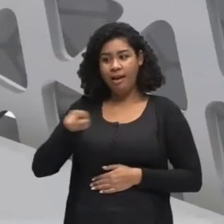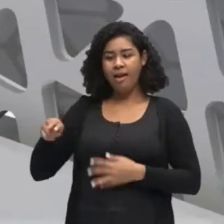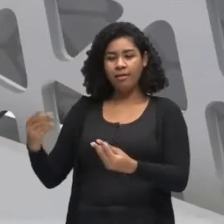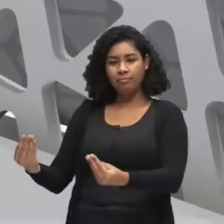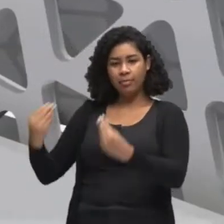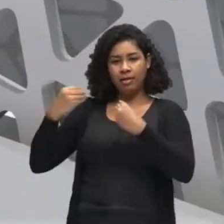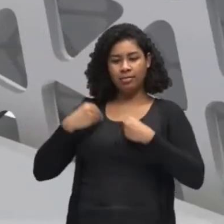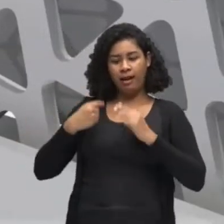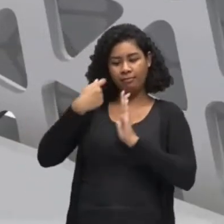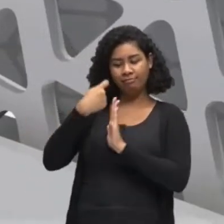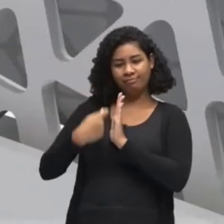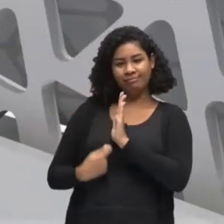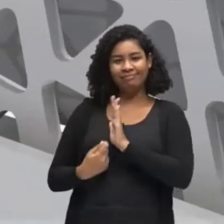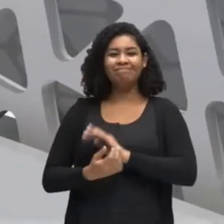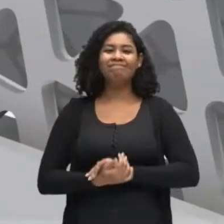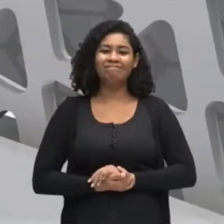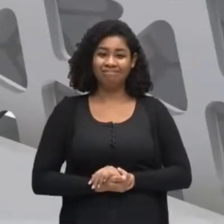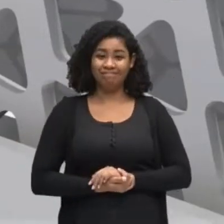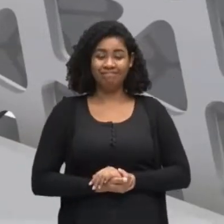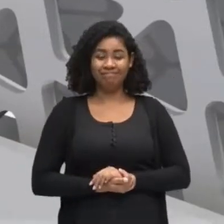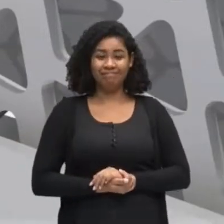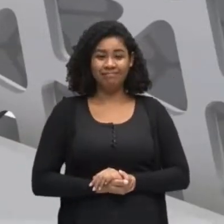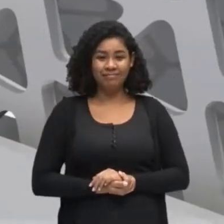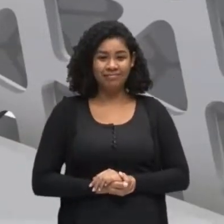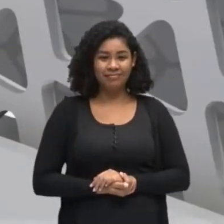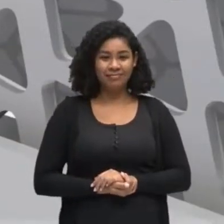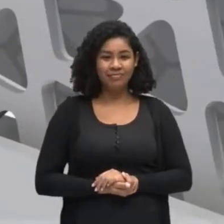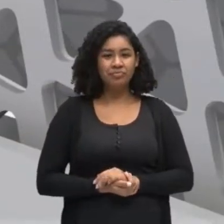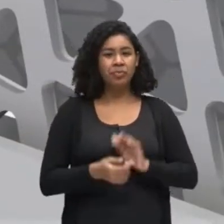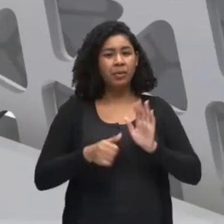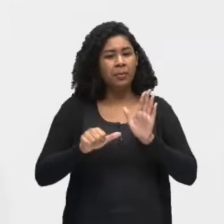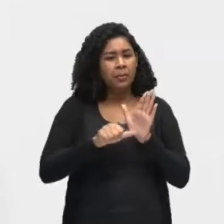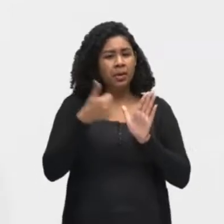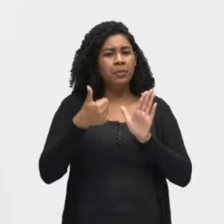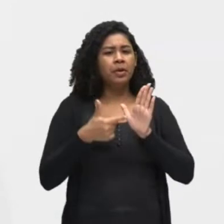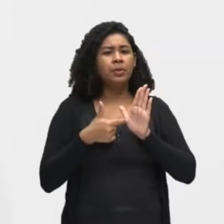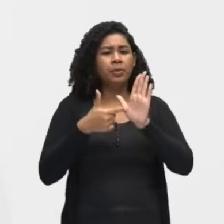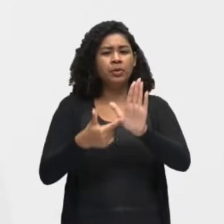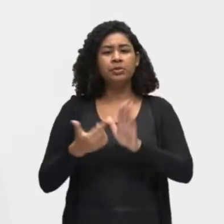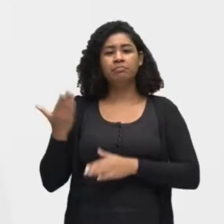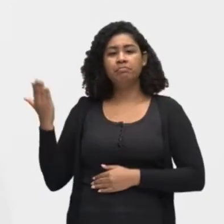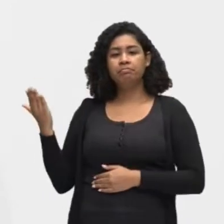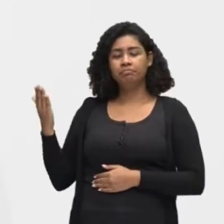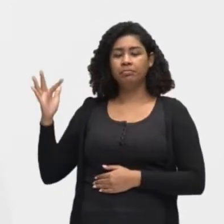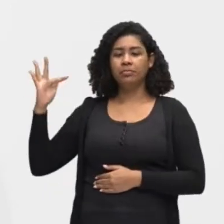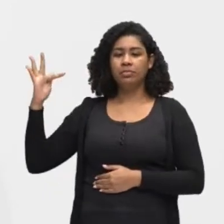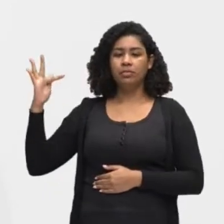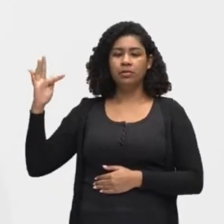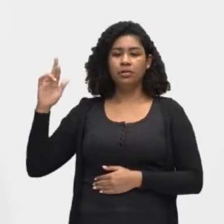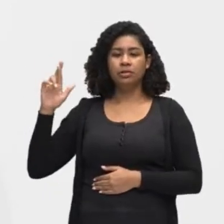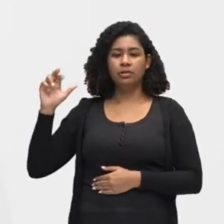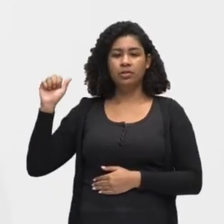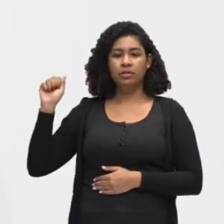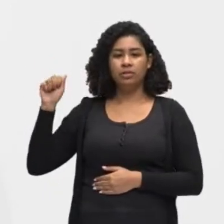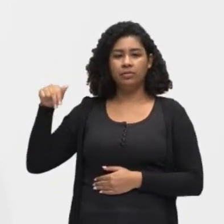registros, tá bom? Então, vamos lá. Vou primeiro apresentar a vocês Francisco Orellana. Francisco Orellana é muito famoso, inclusive o